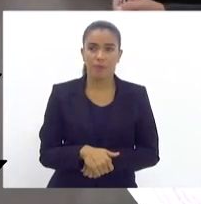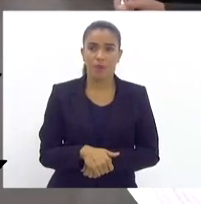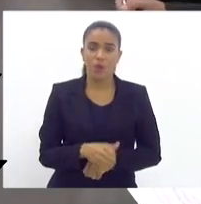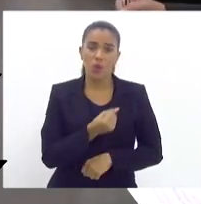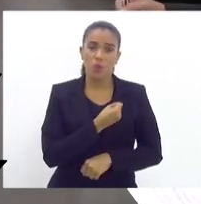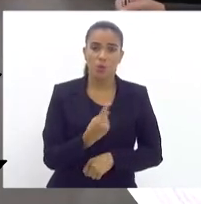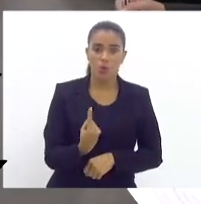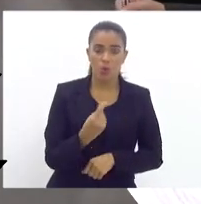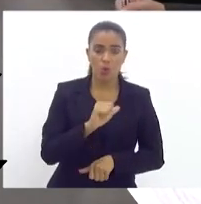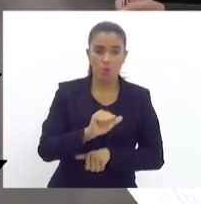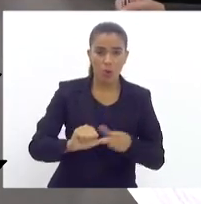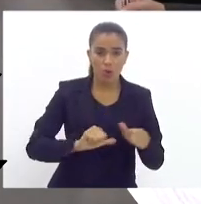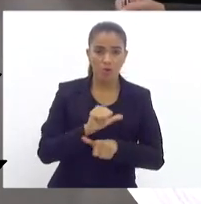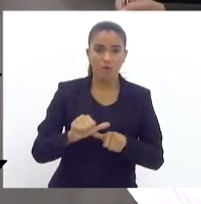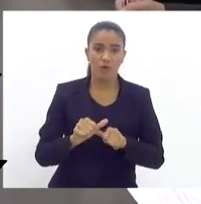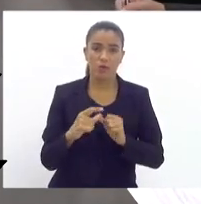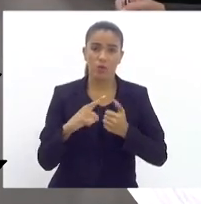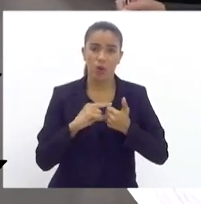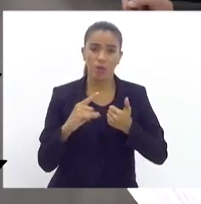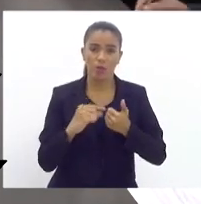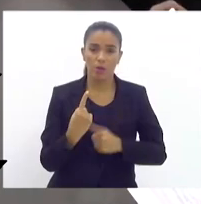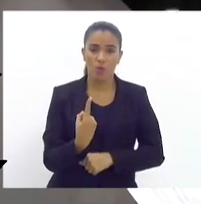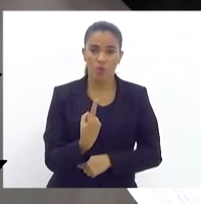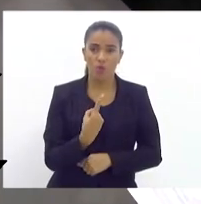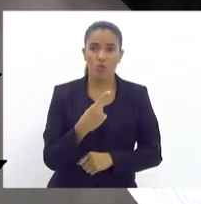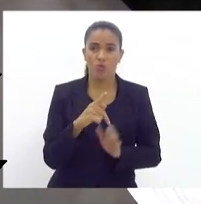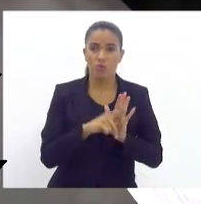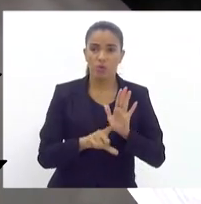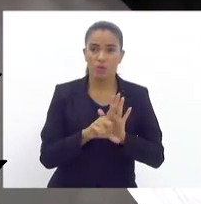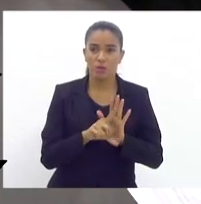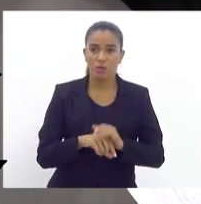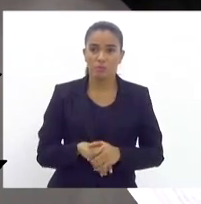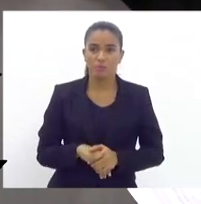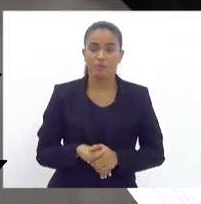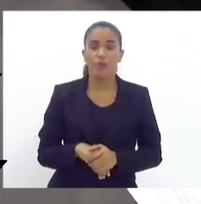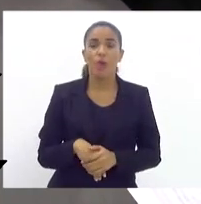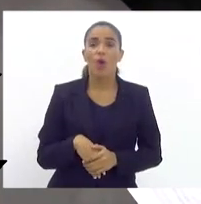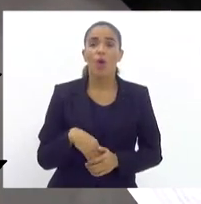Número 1. Modifica-se o artigo 1º do projeto da Lei